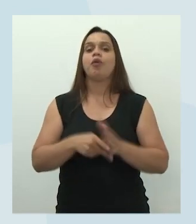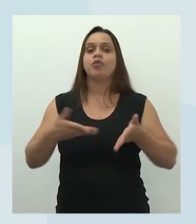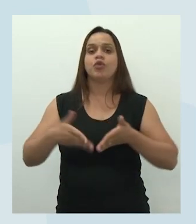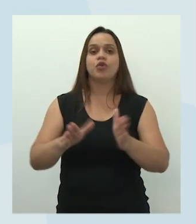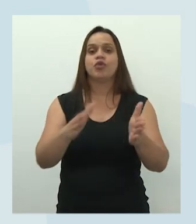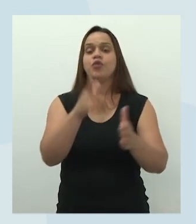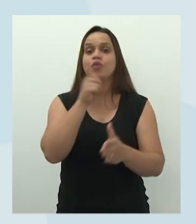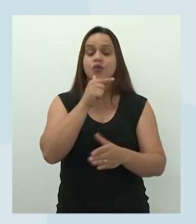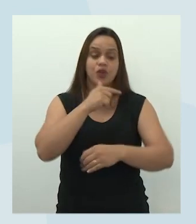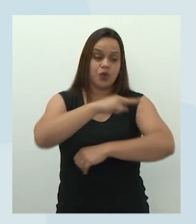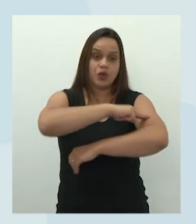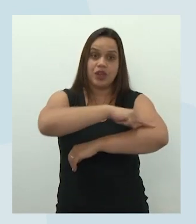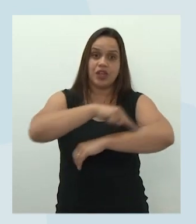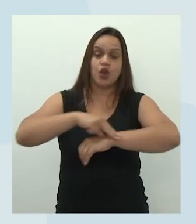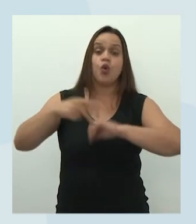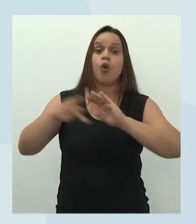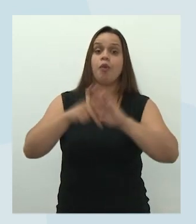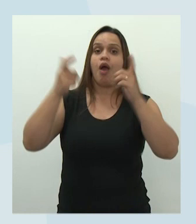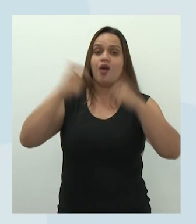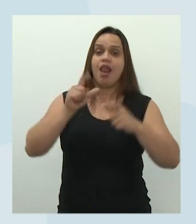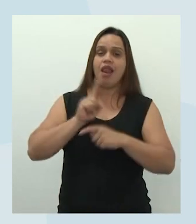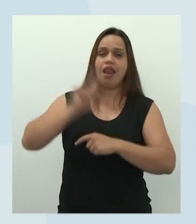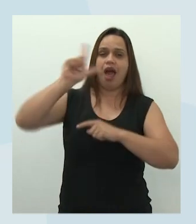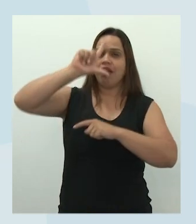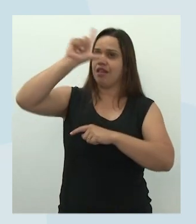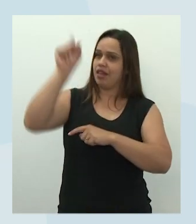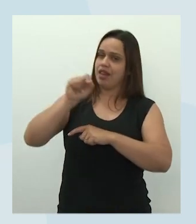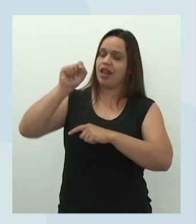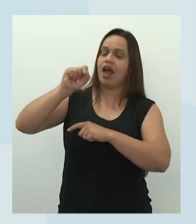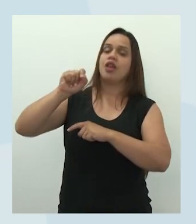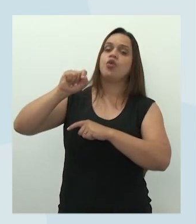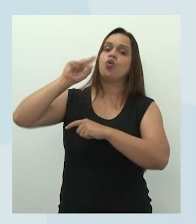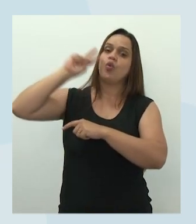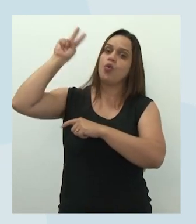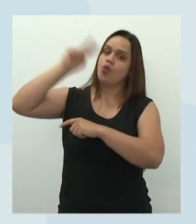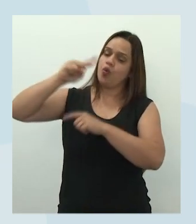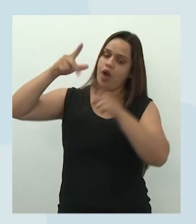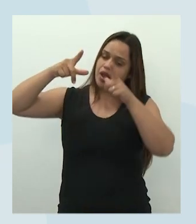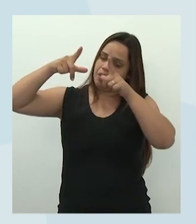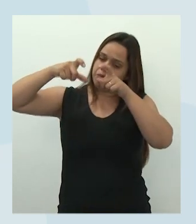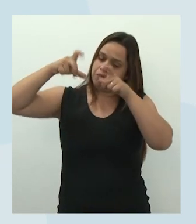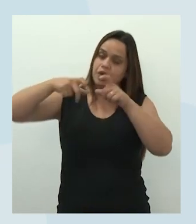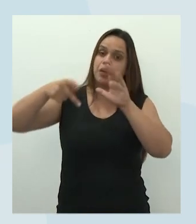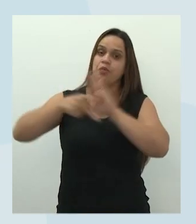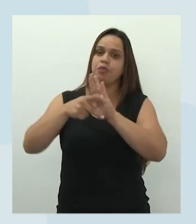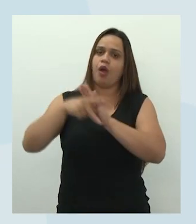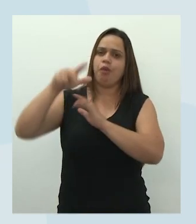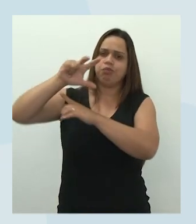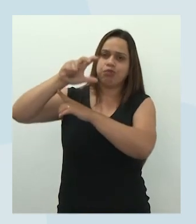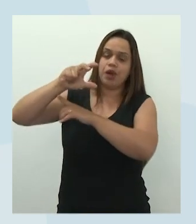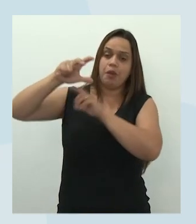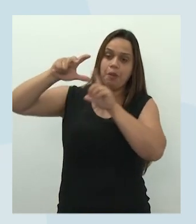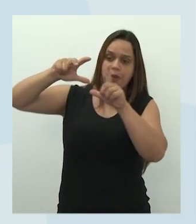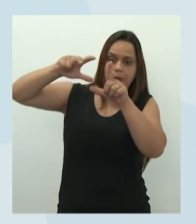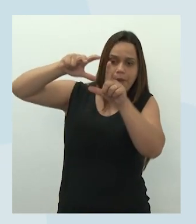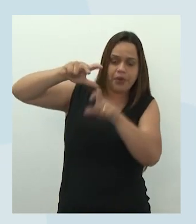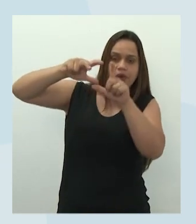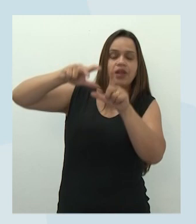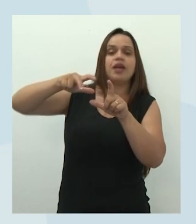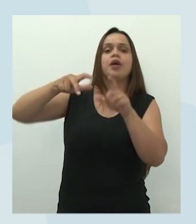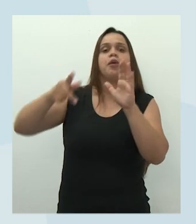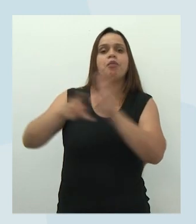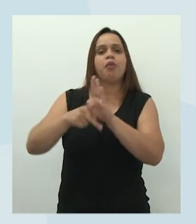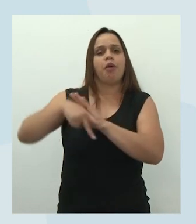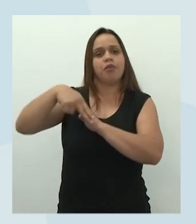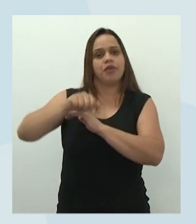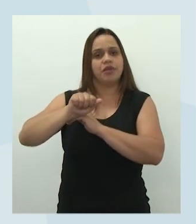do espaço, tá? Essa foto foi tirada por um satélite da NASA. Então, vocês vejam que o rio Nilo ele é possível de ser